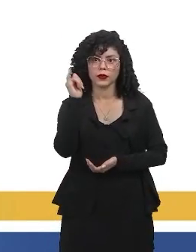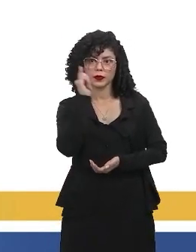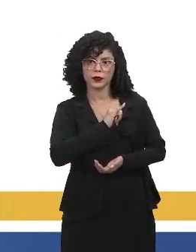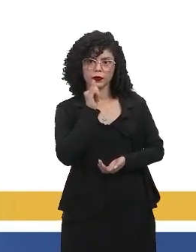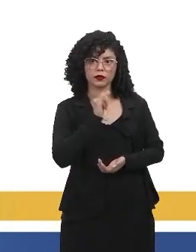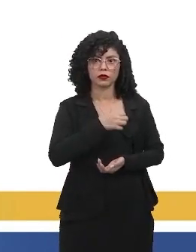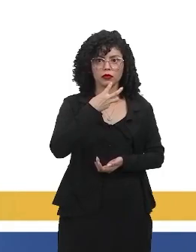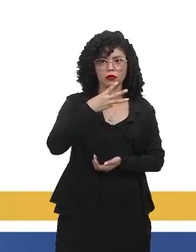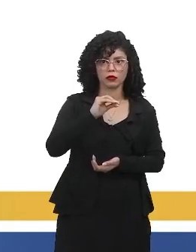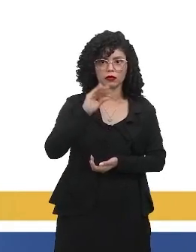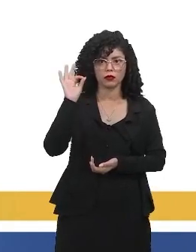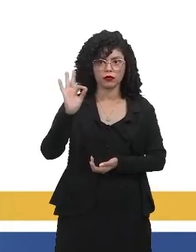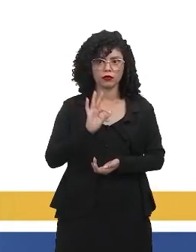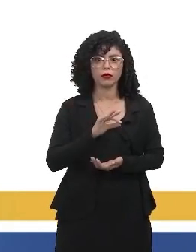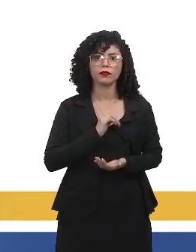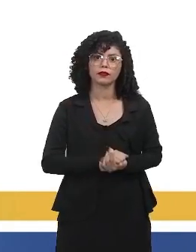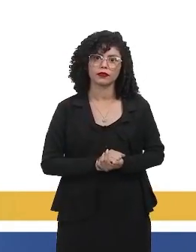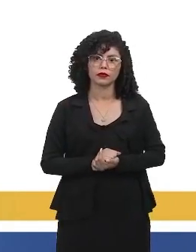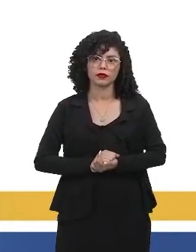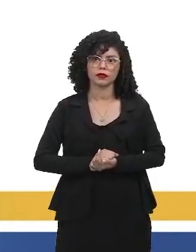italianos com 30%,